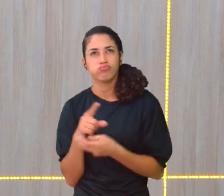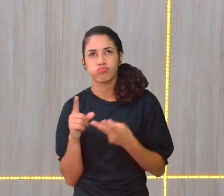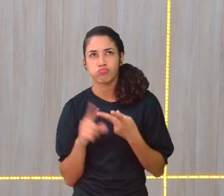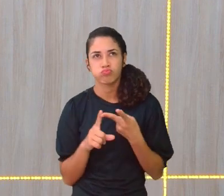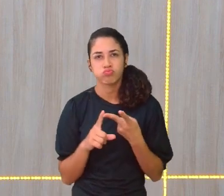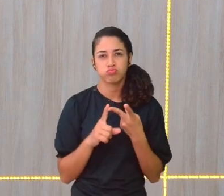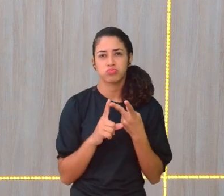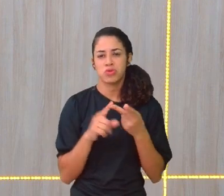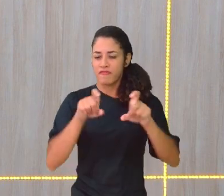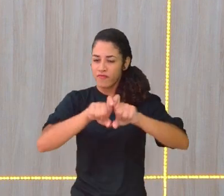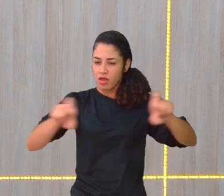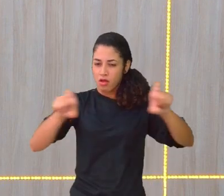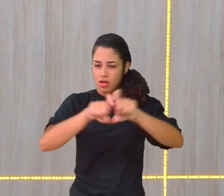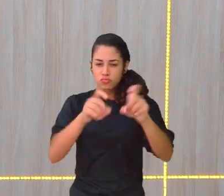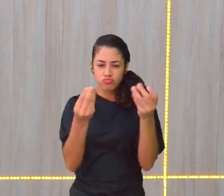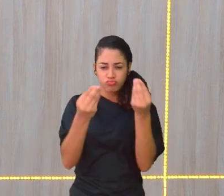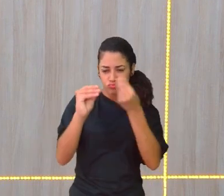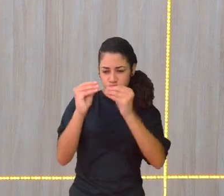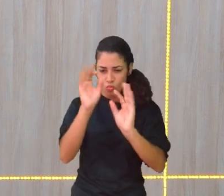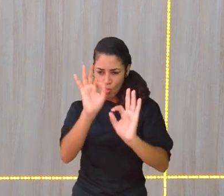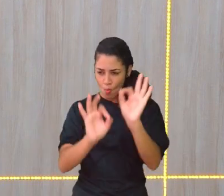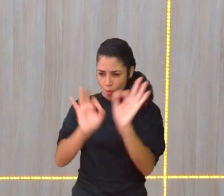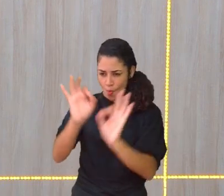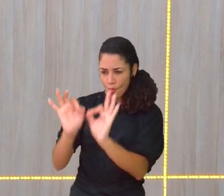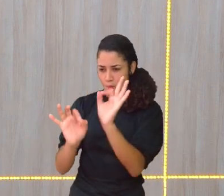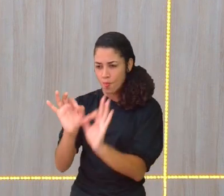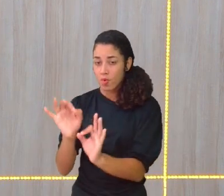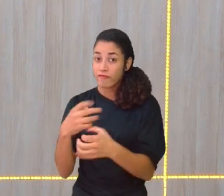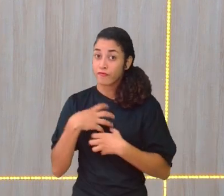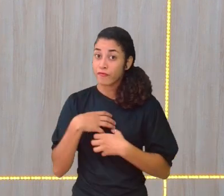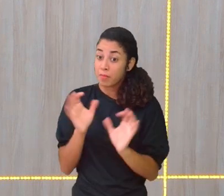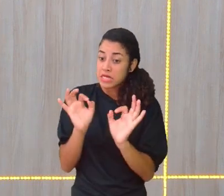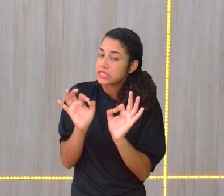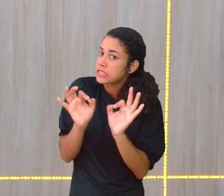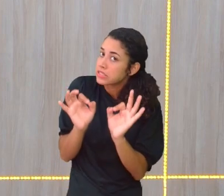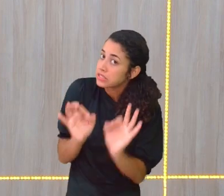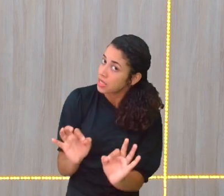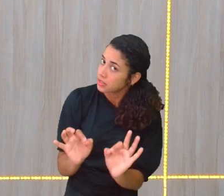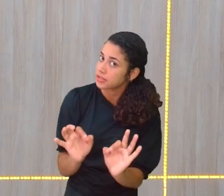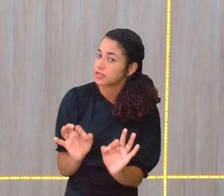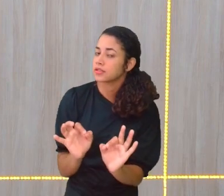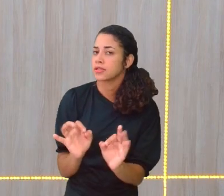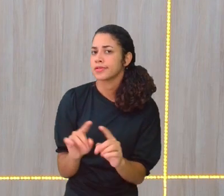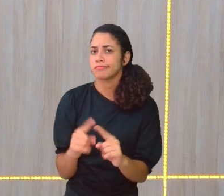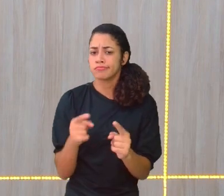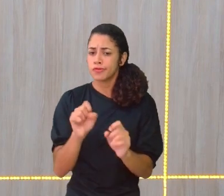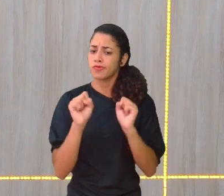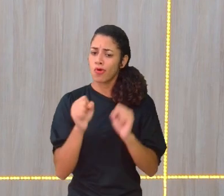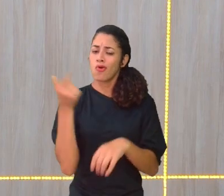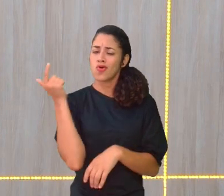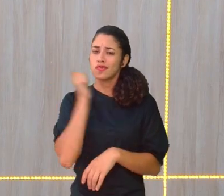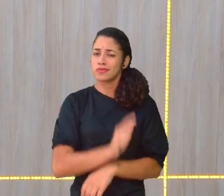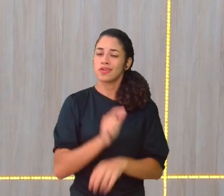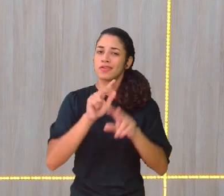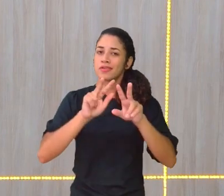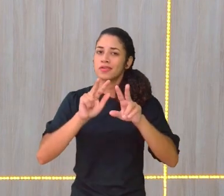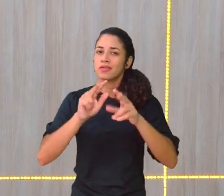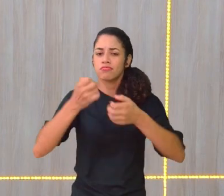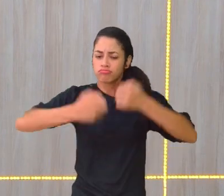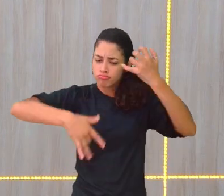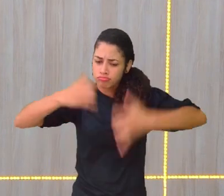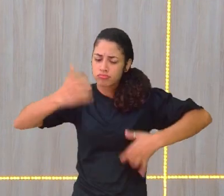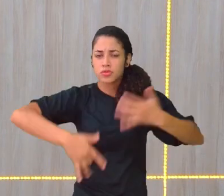nas orações, quando você fala da forma correta, mas aí você fala. E eu vou mostrar para você